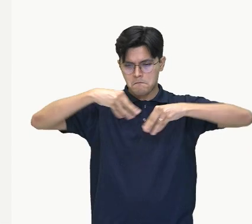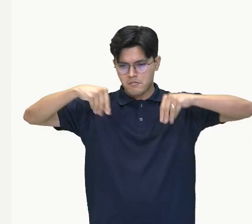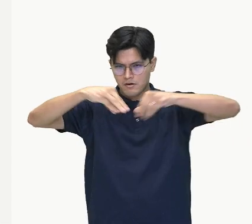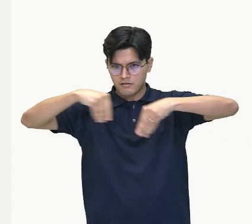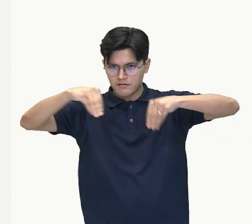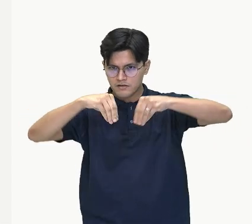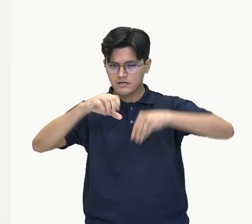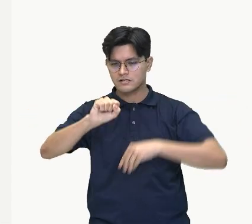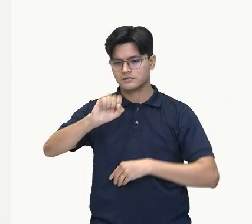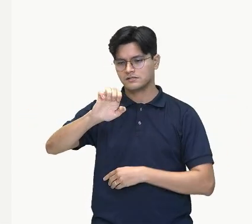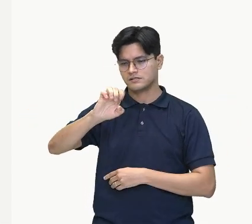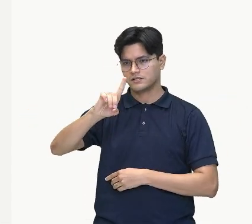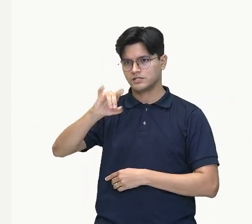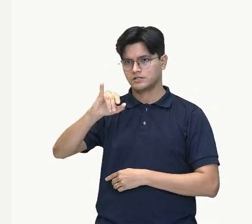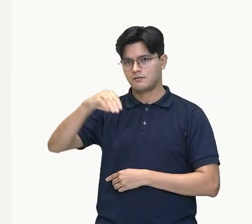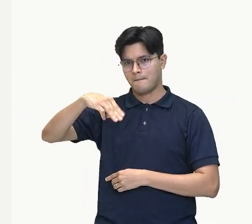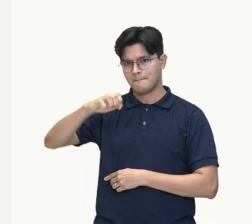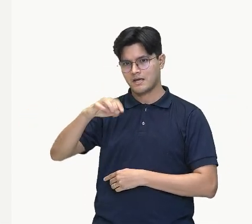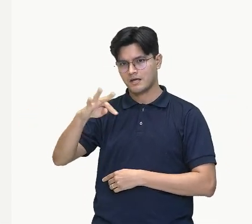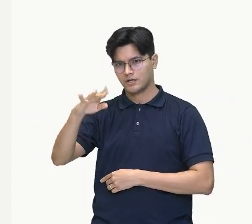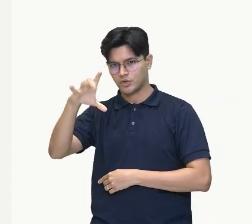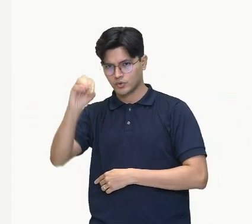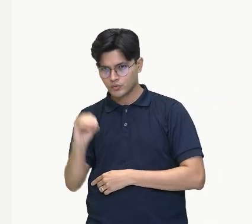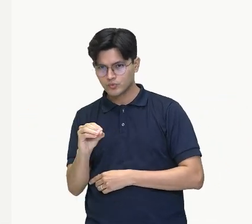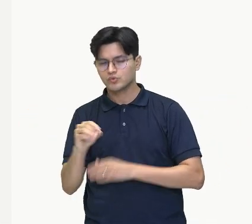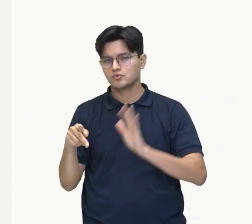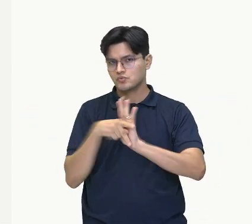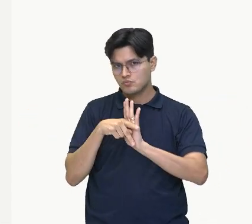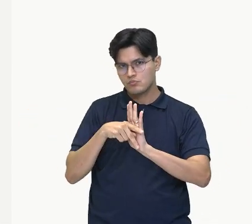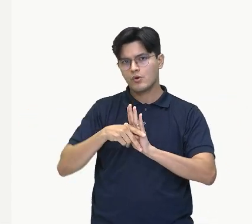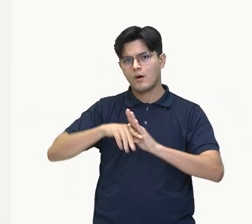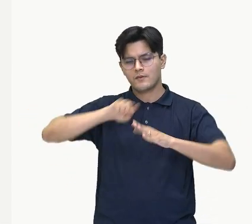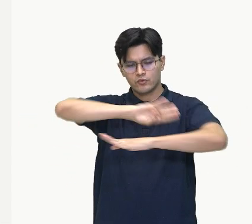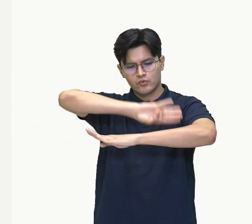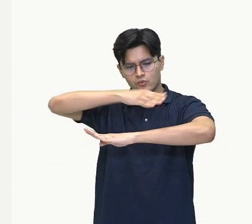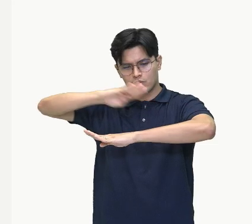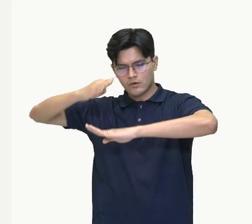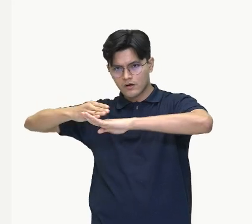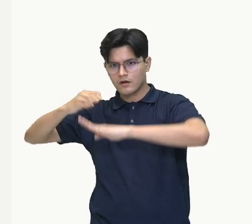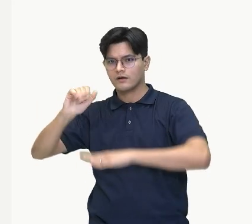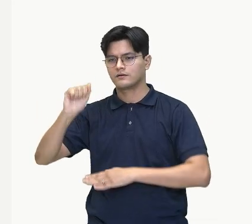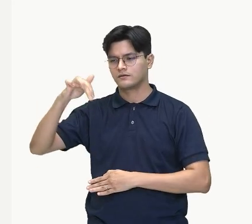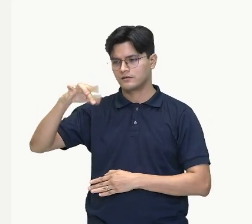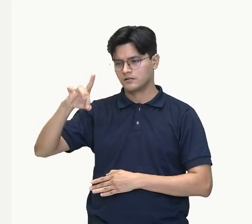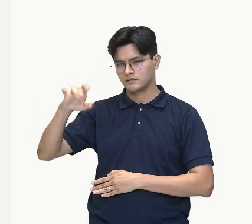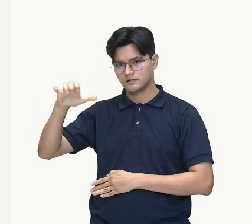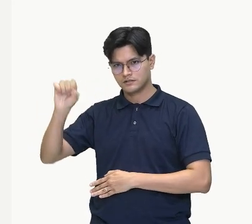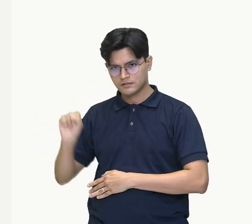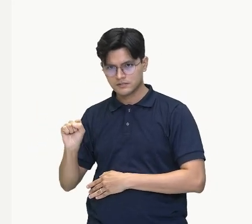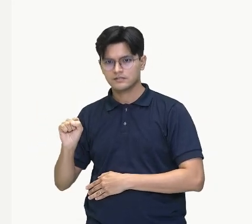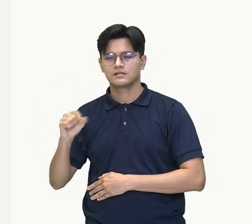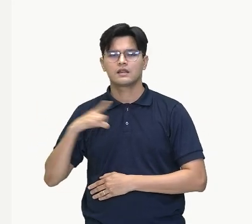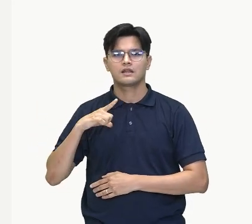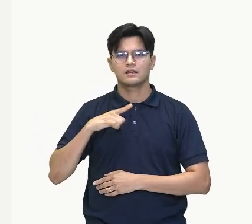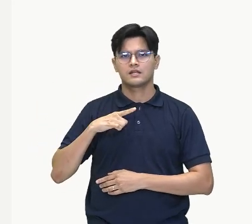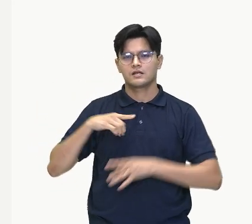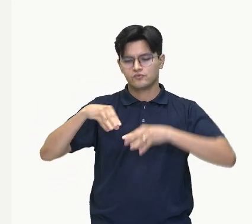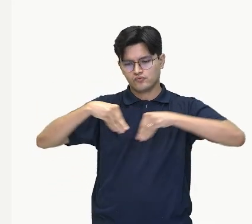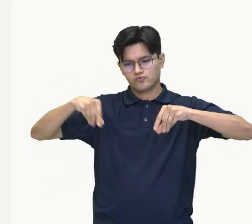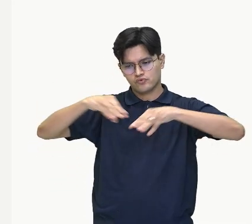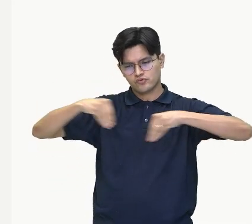dos Andes, que aí nós temos ali onde nós temos aí solos mais